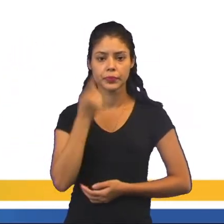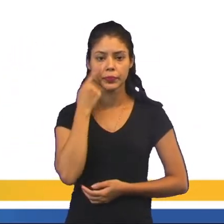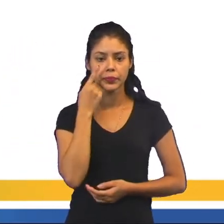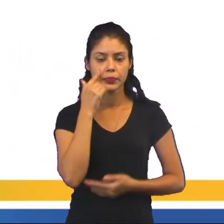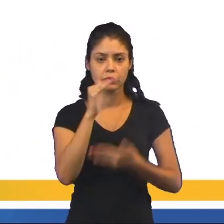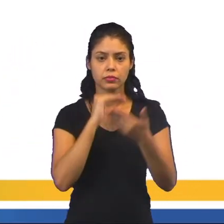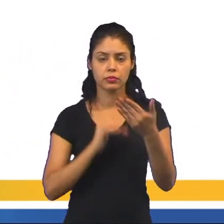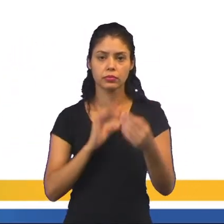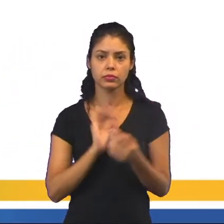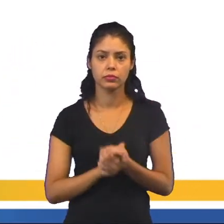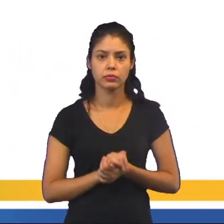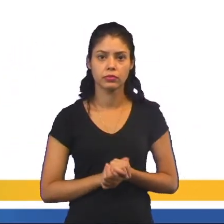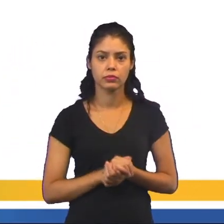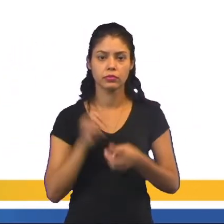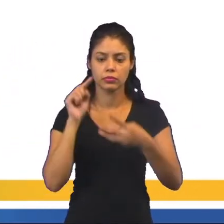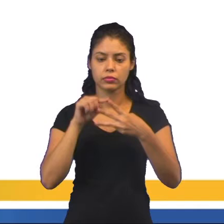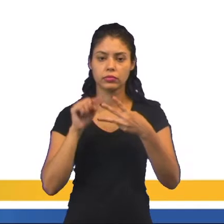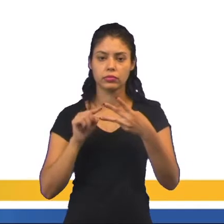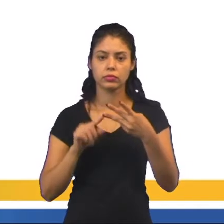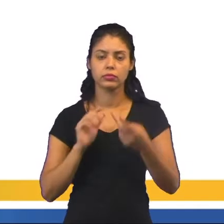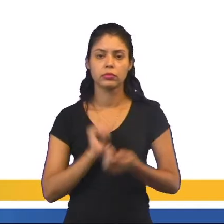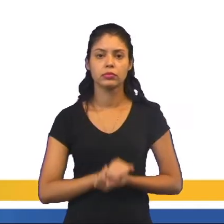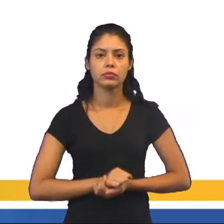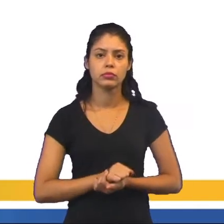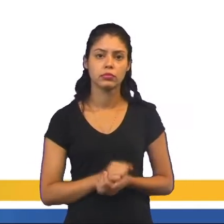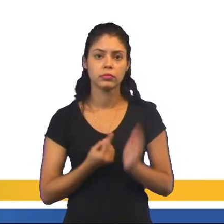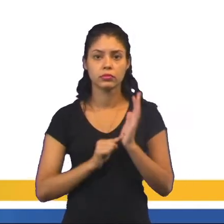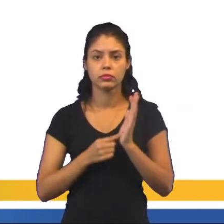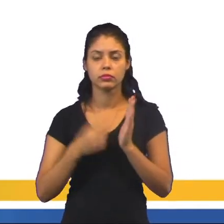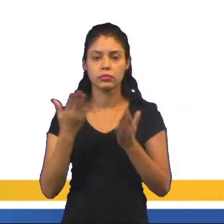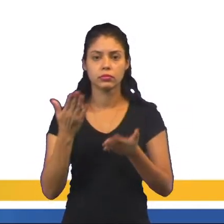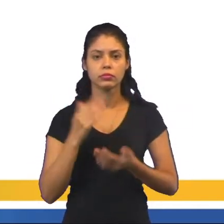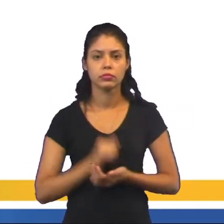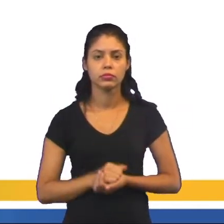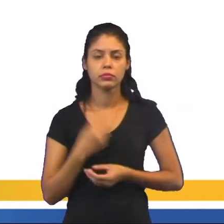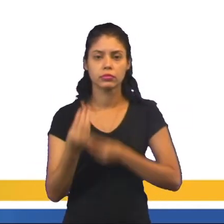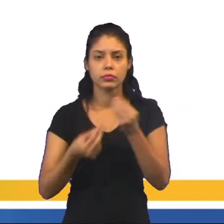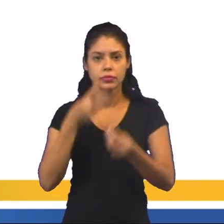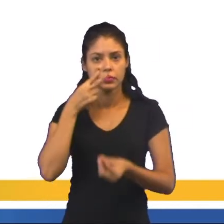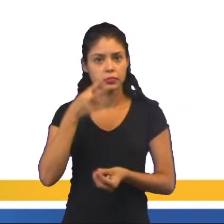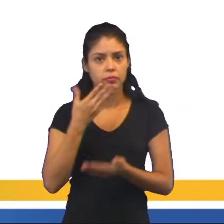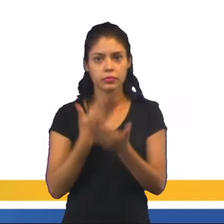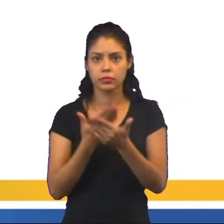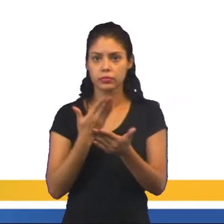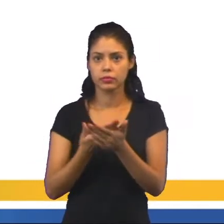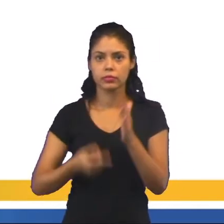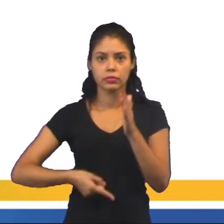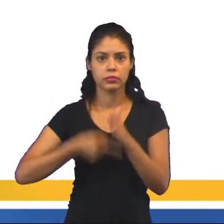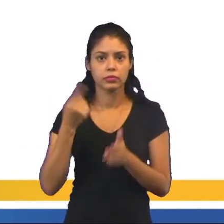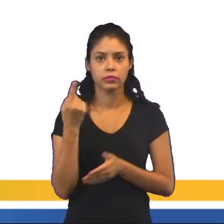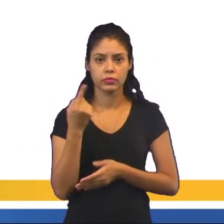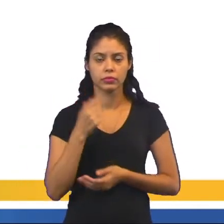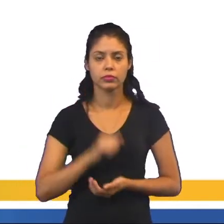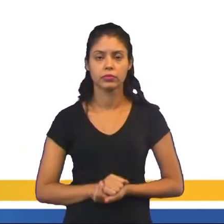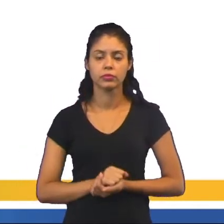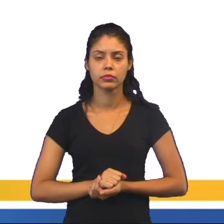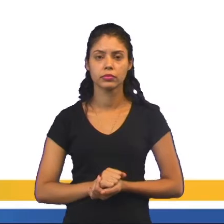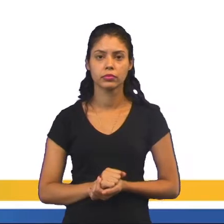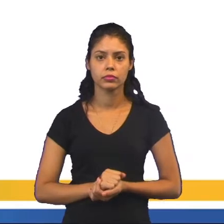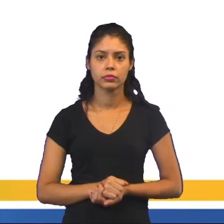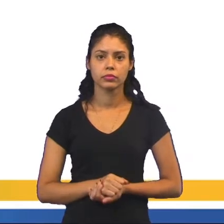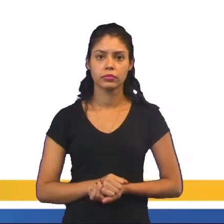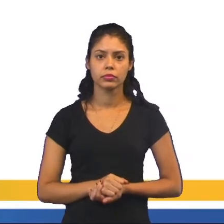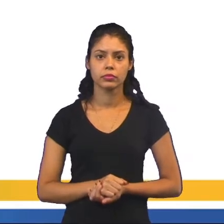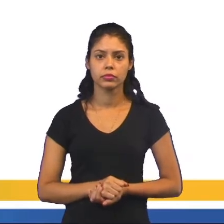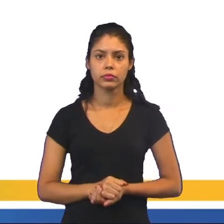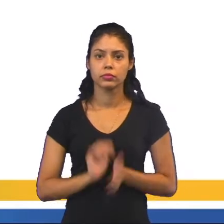aí abaixo. Ela estará nesses três pontos aí. Como vocês já estudaram no primeiro ano, tudo bem? Então, lá